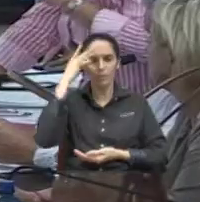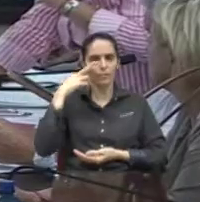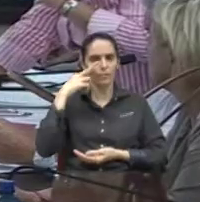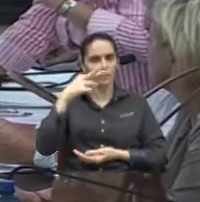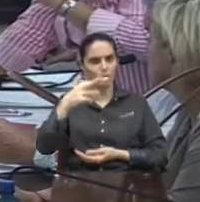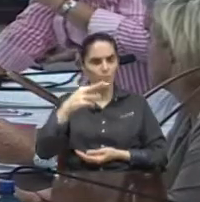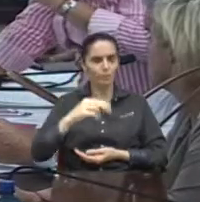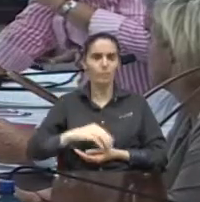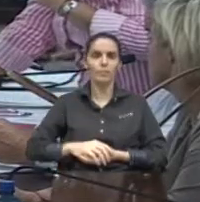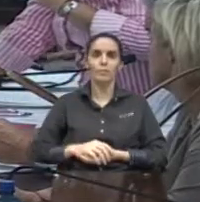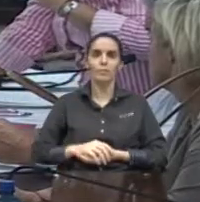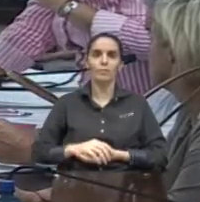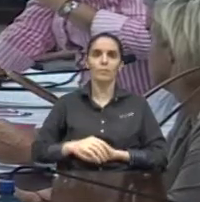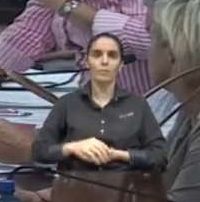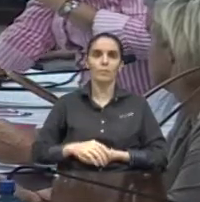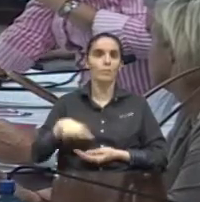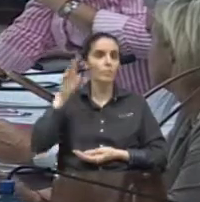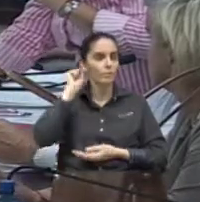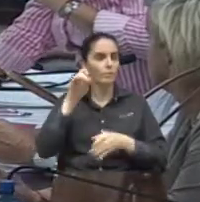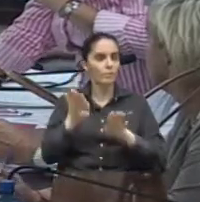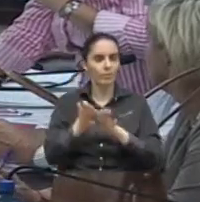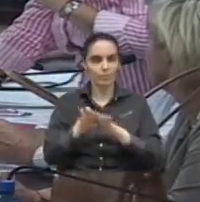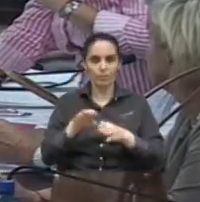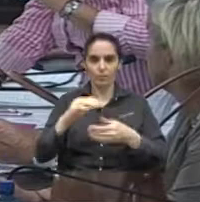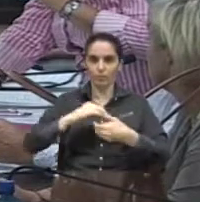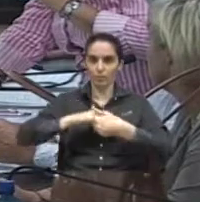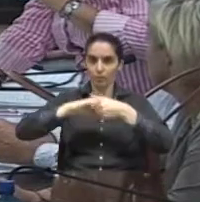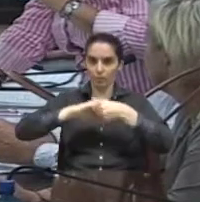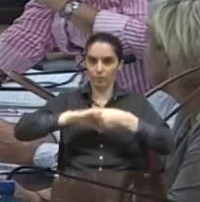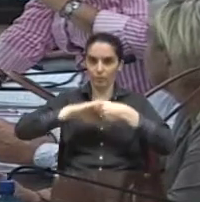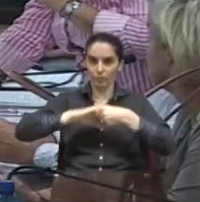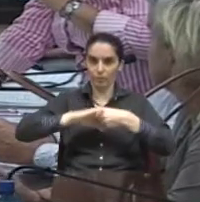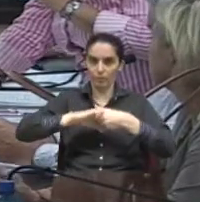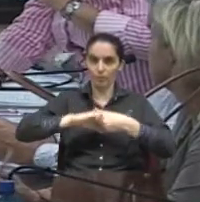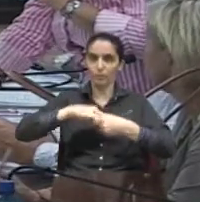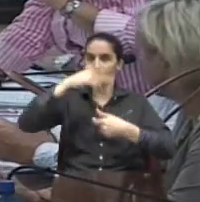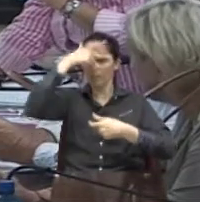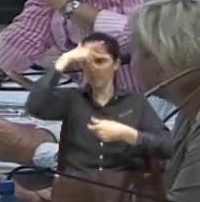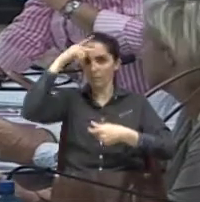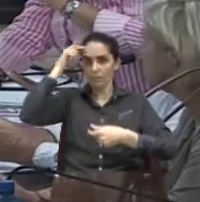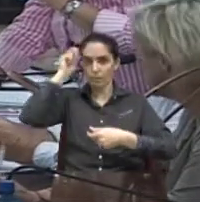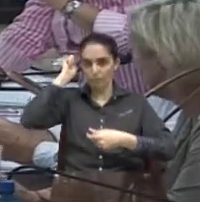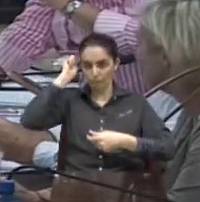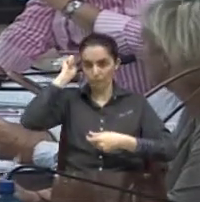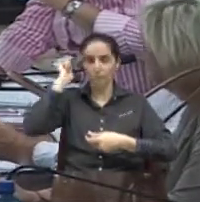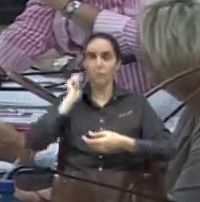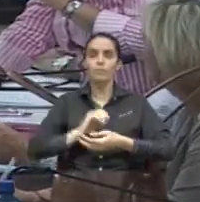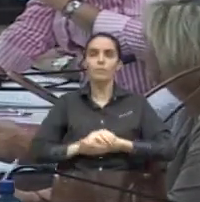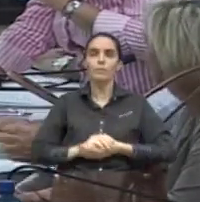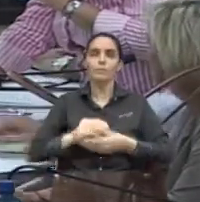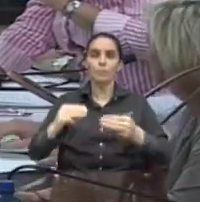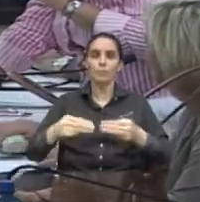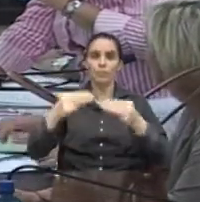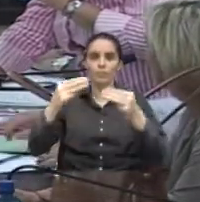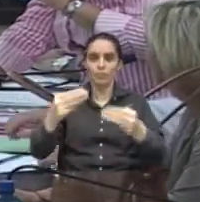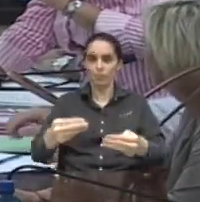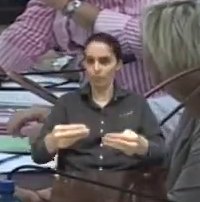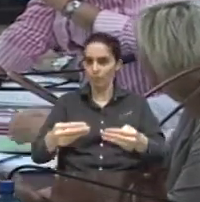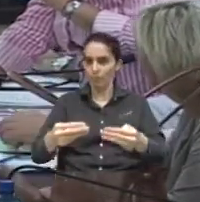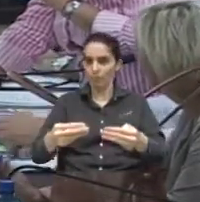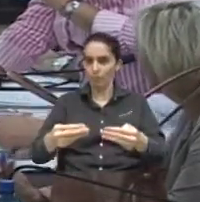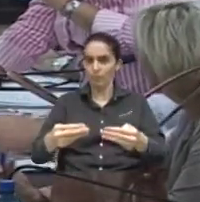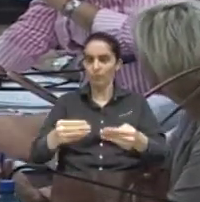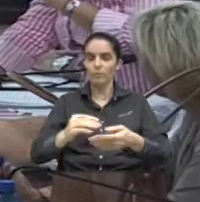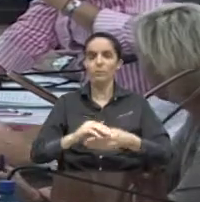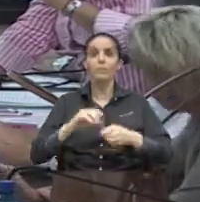ouvem, é apenas realmente parabenizar a prefeitura. Foi o intuito né, dessa moção em relação à